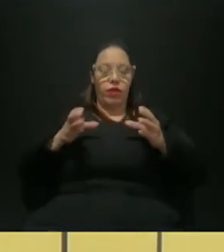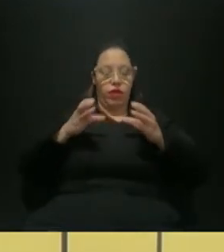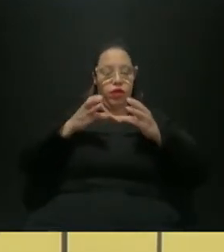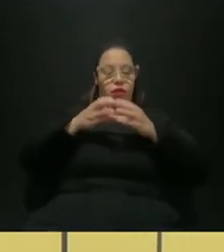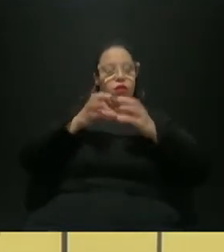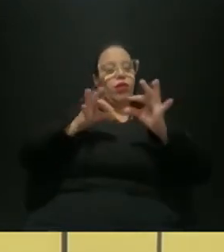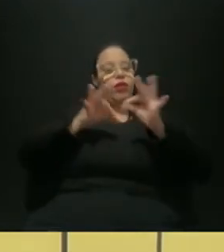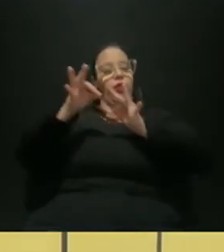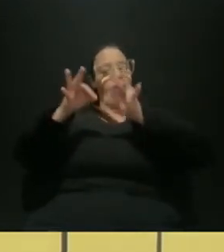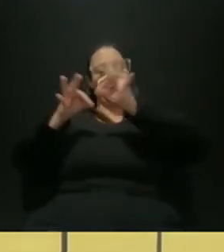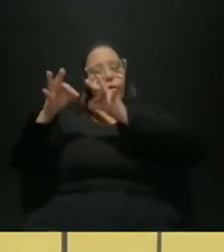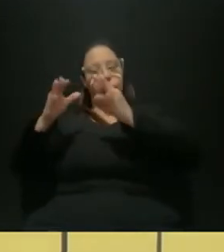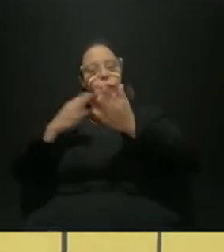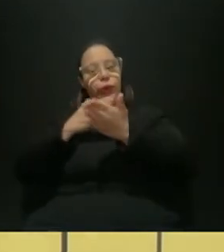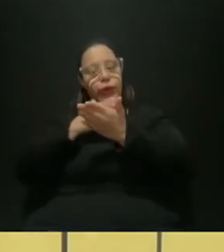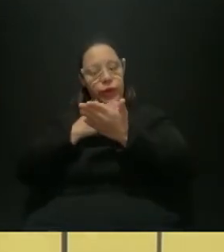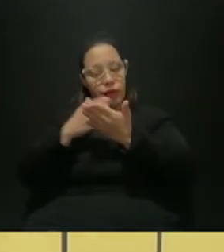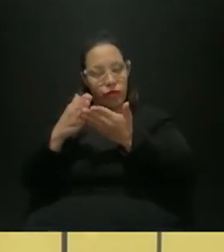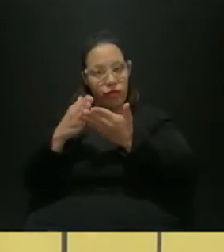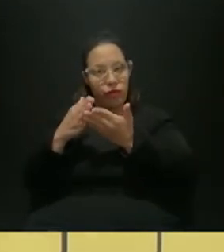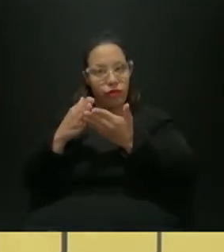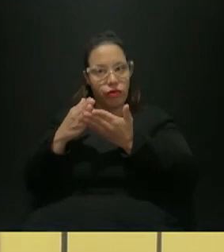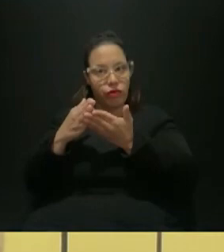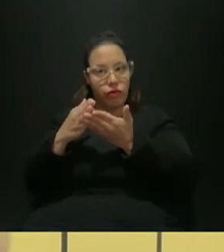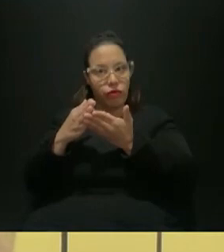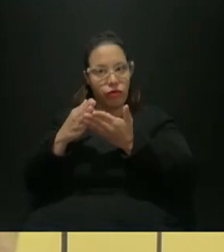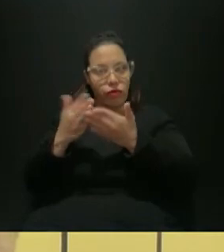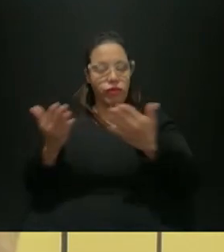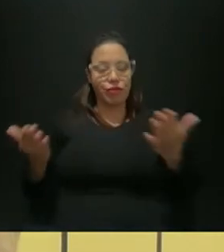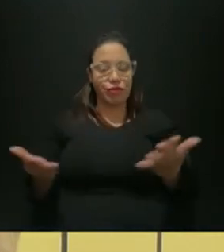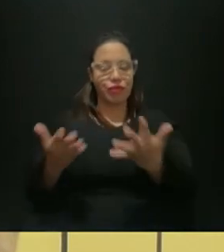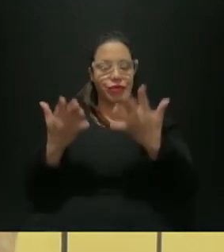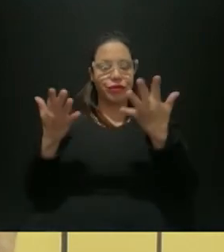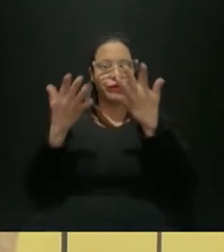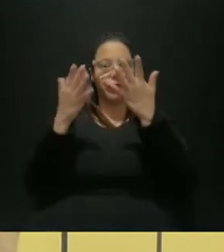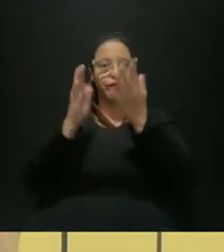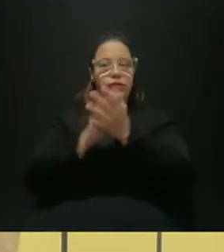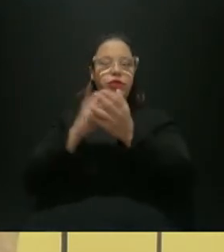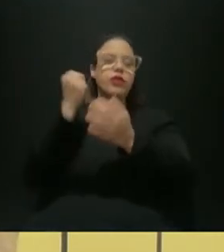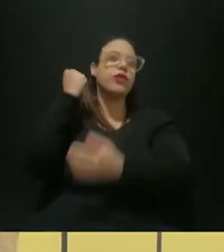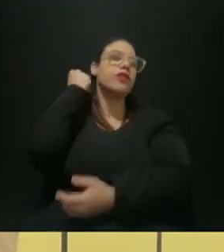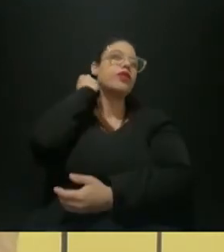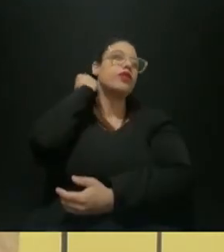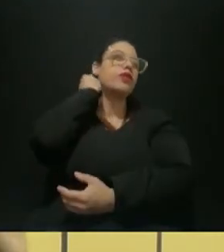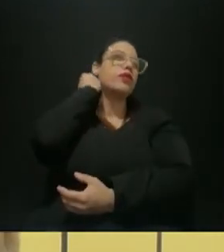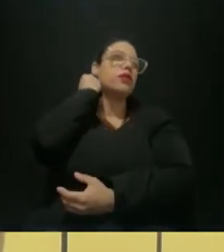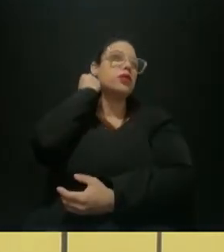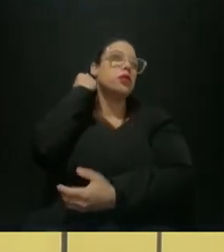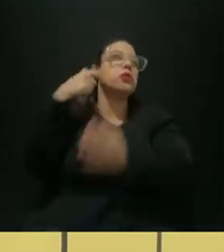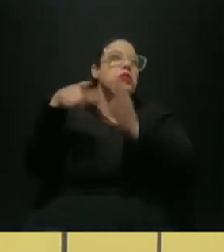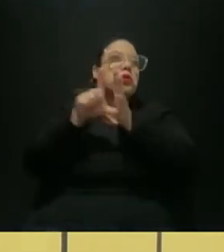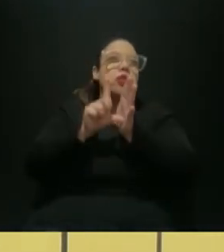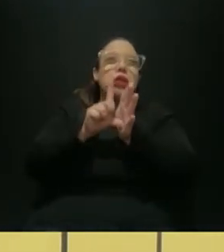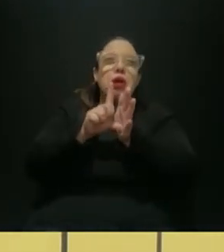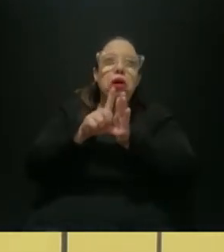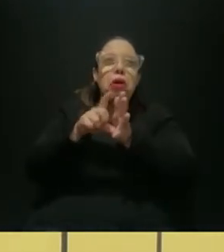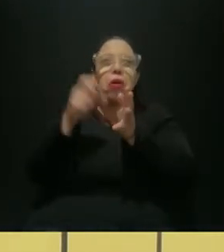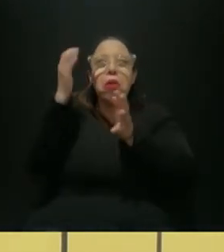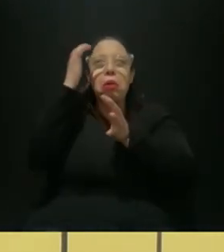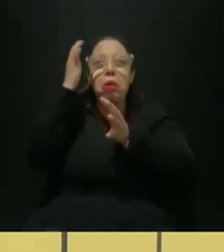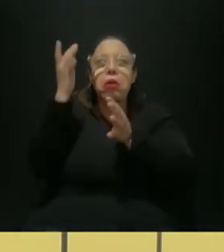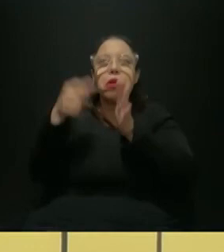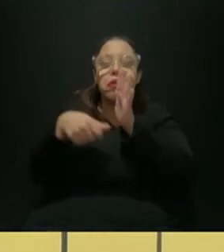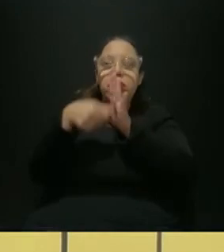começar a ajudar esses neurônios a se reabilitarem. Porque o estresse tóxico precoce, que é essa lesão que ocorre nesses primeiros anos de